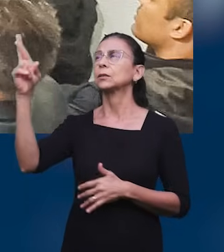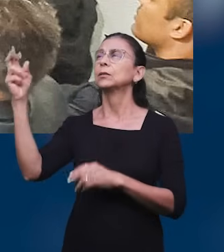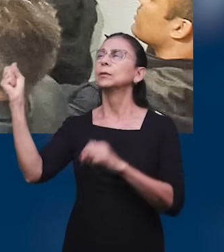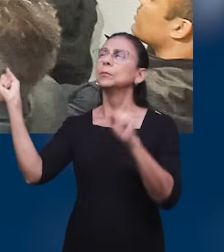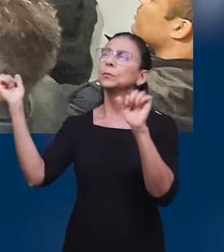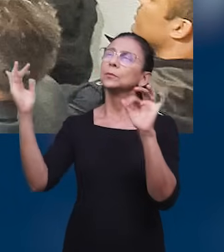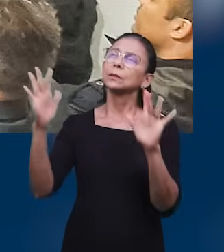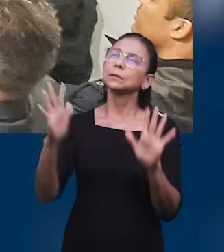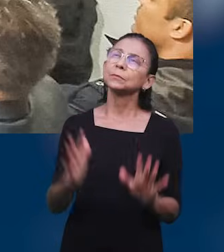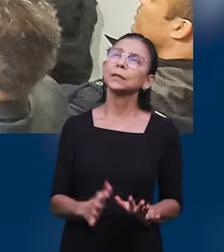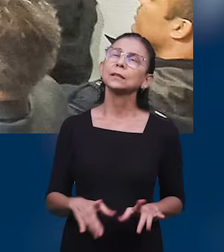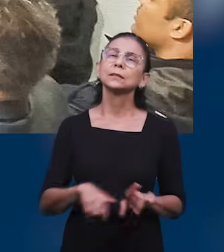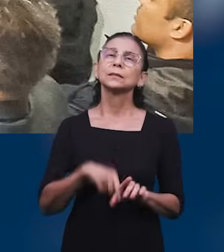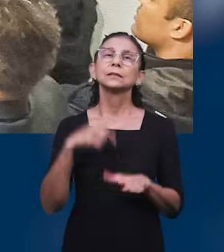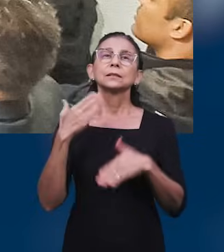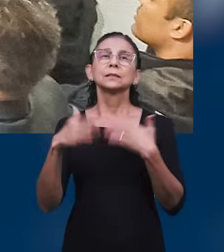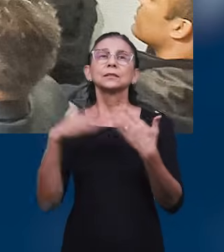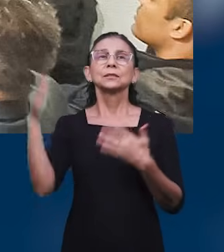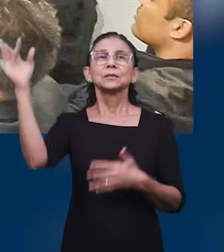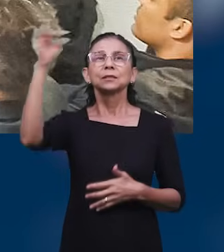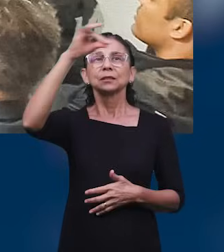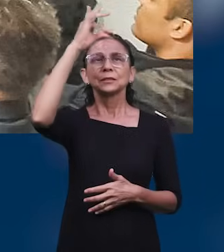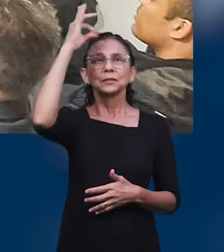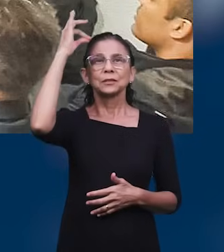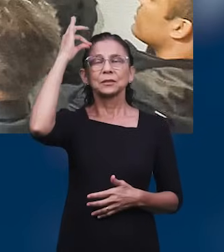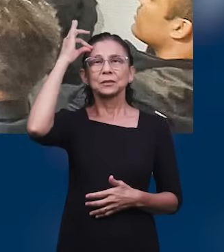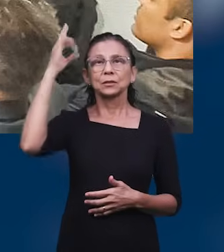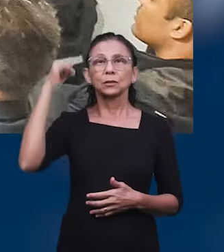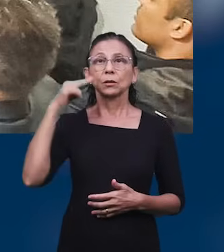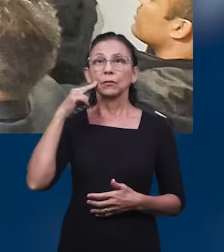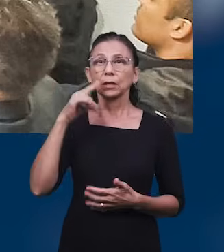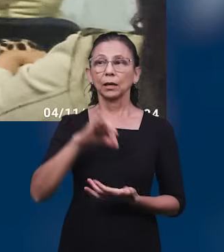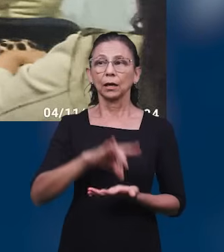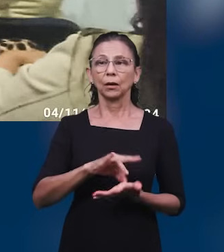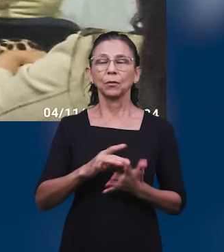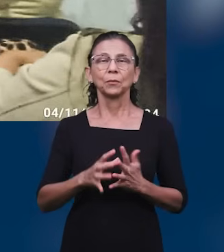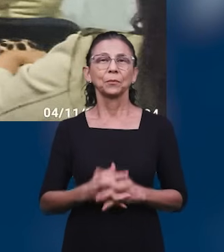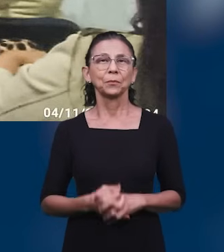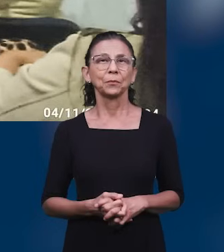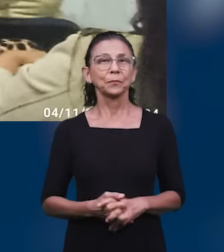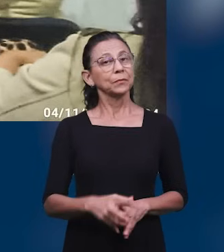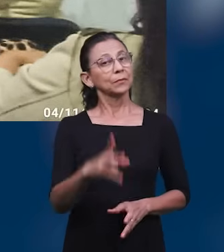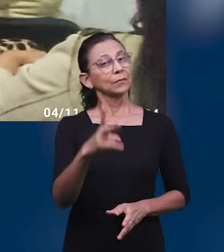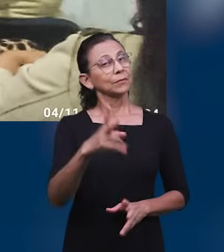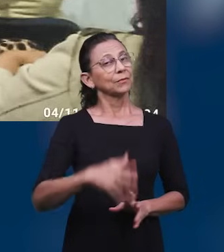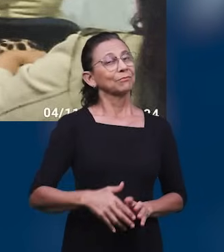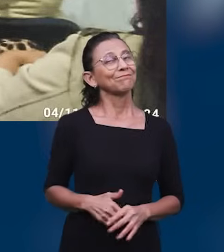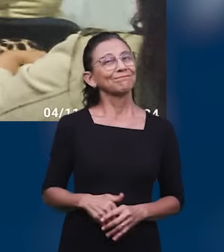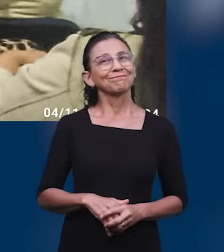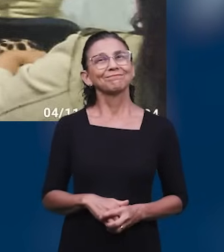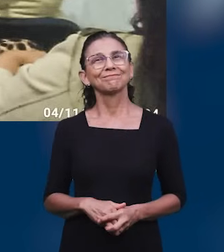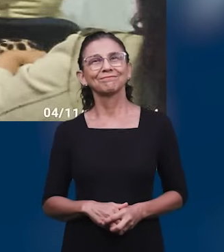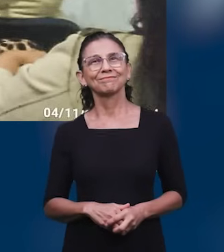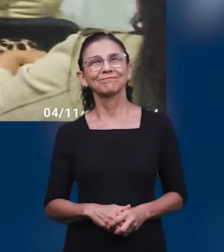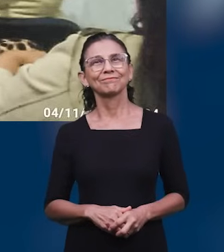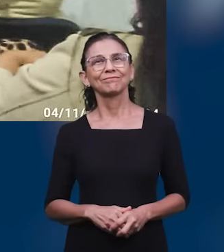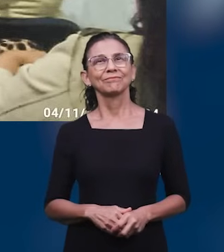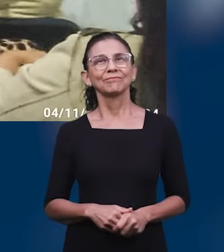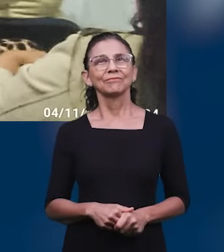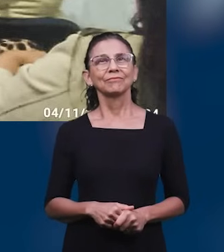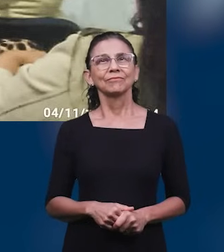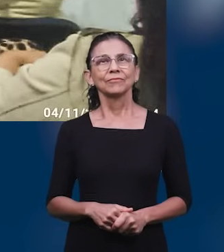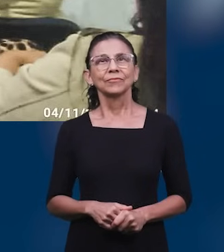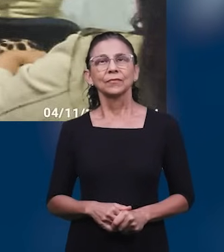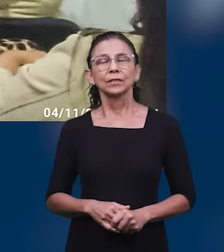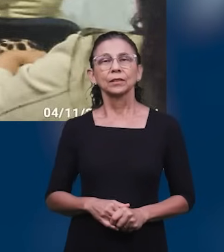a alegria do Espírito Santo que tem sido notória na vida dos irmãos. Esta mesma alegria tem alcançado os nossos irmãos que estão